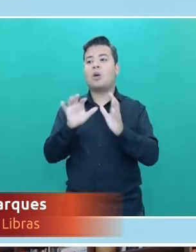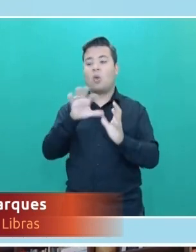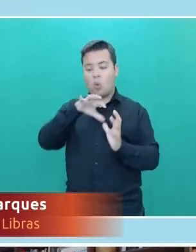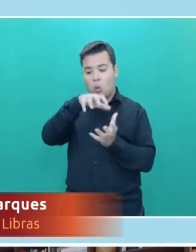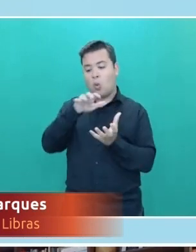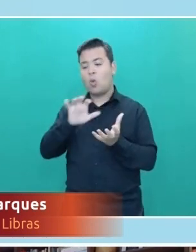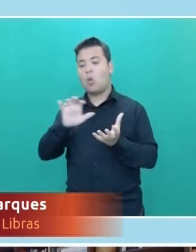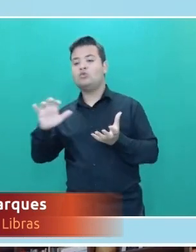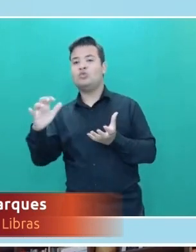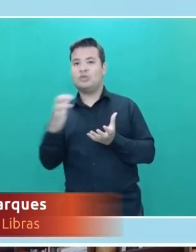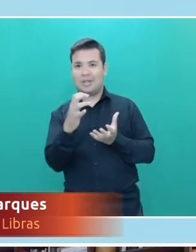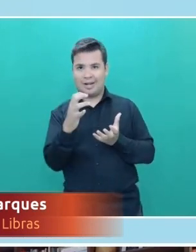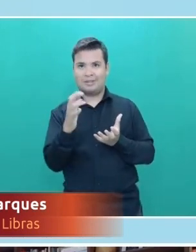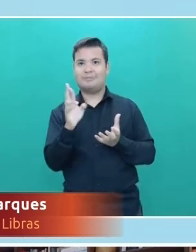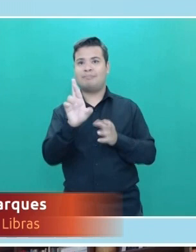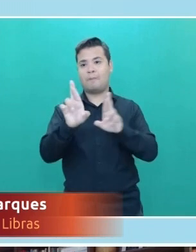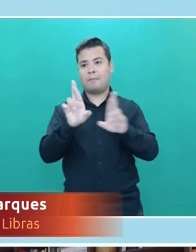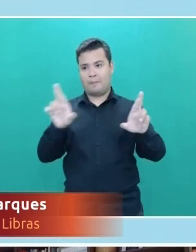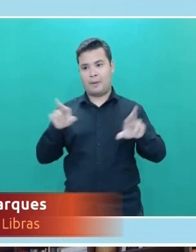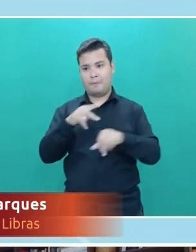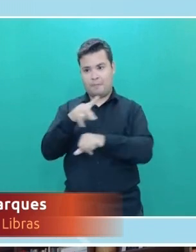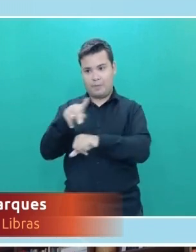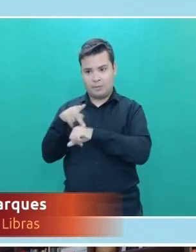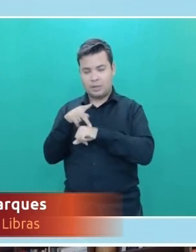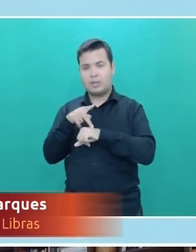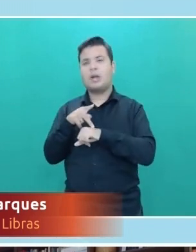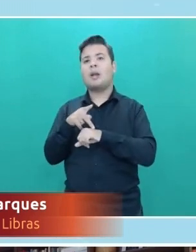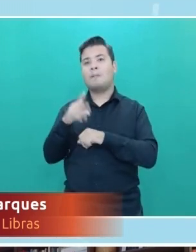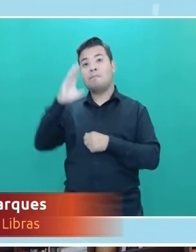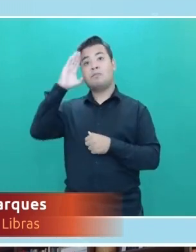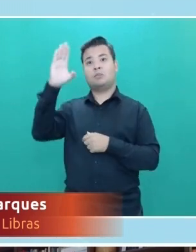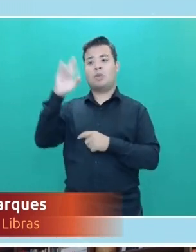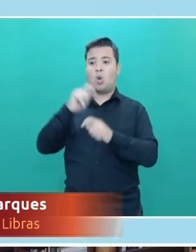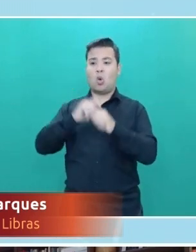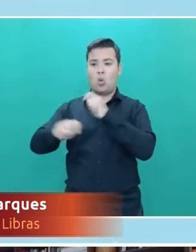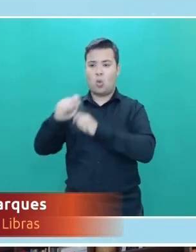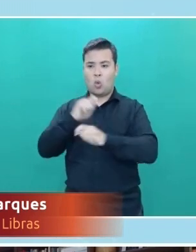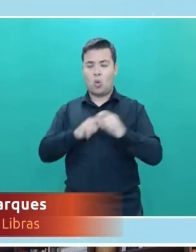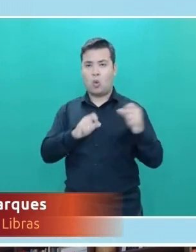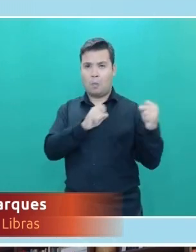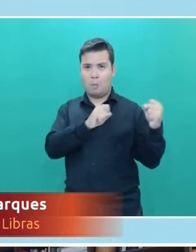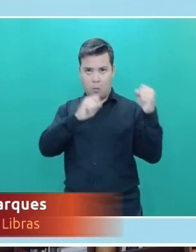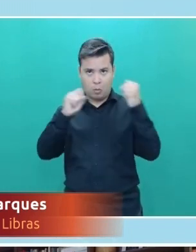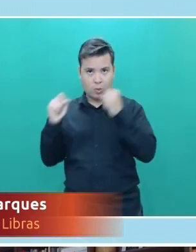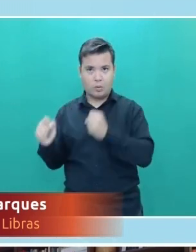específicos um poder econômico, um poder